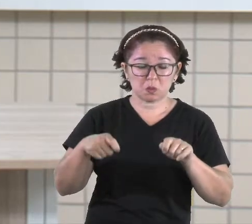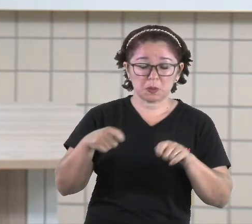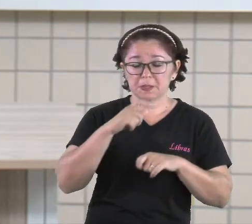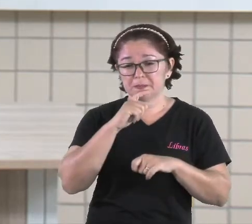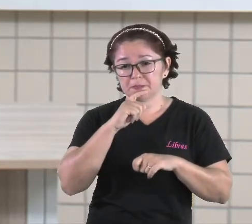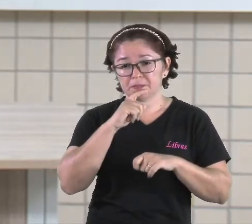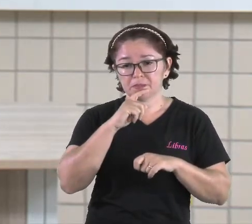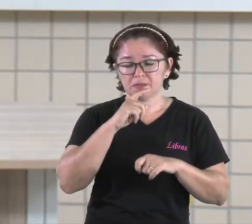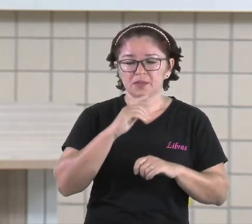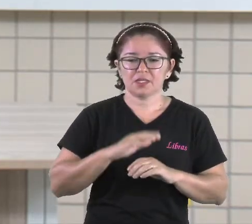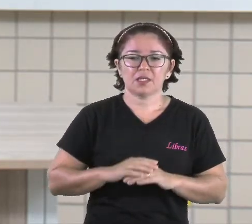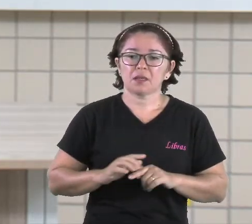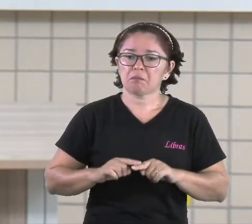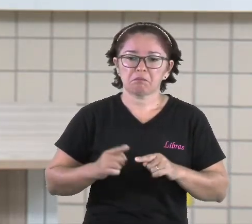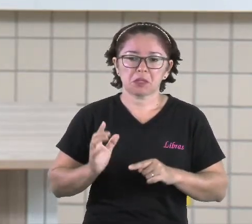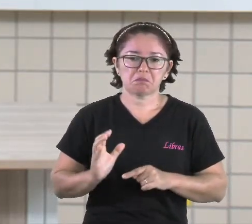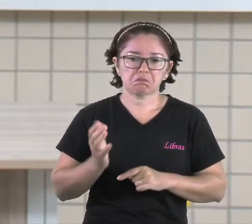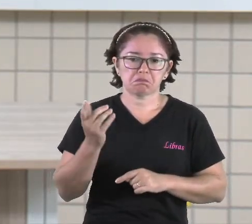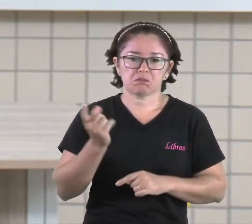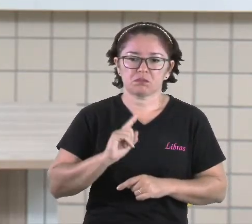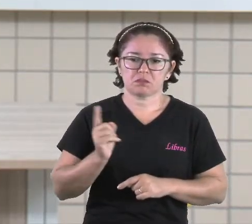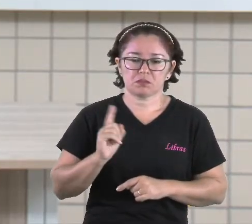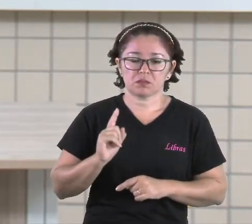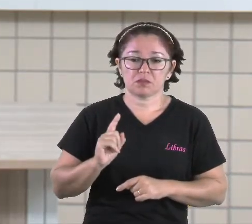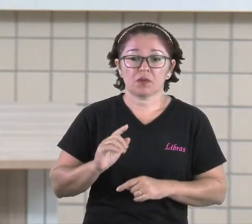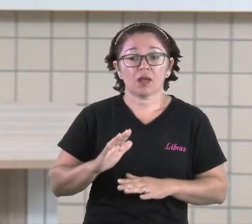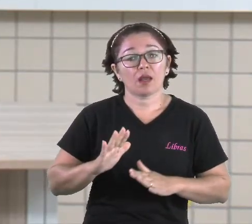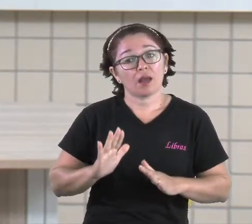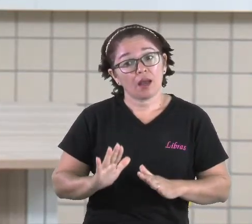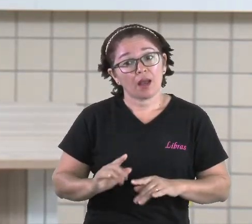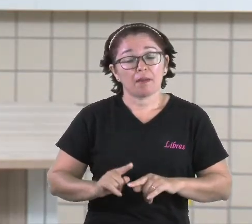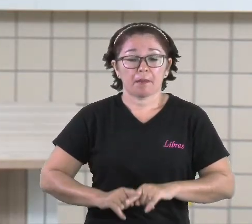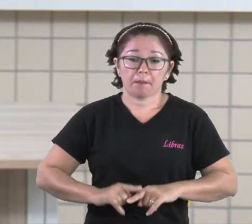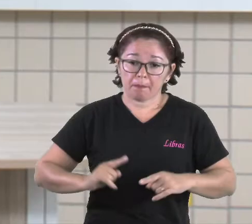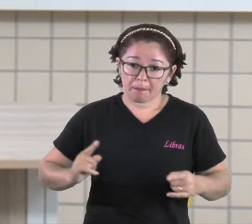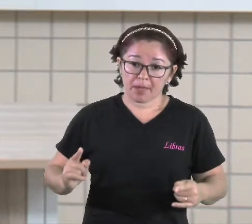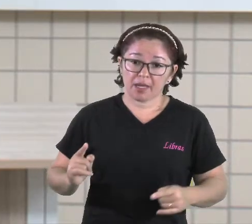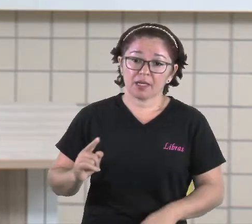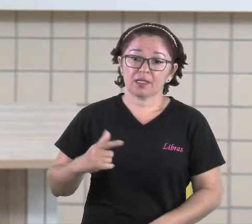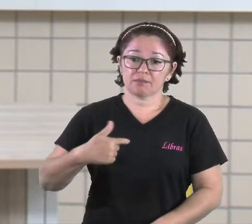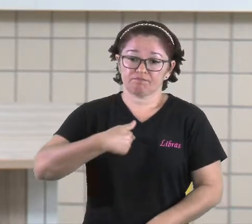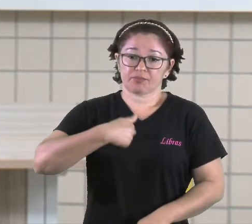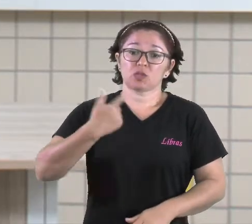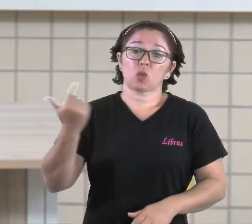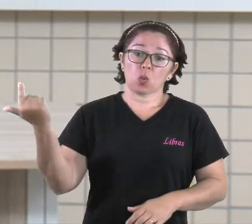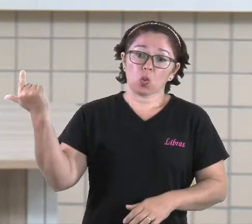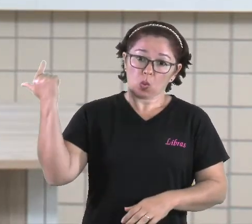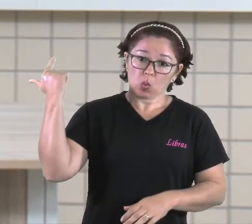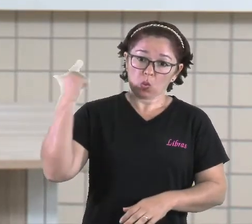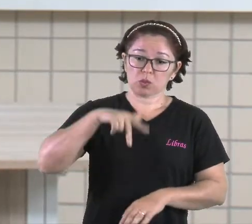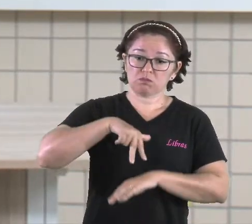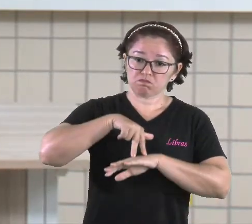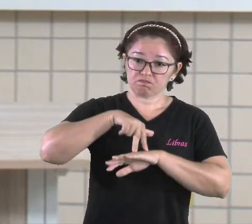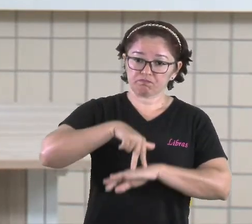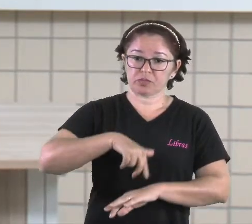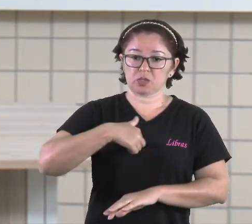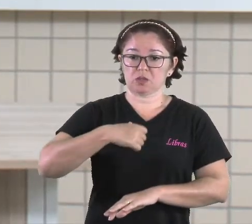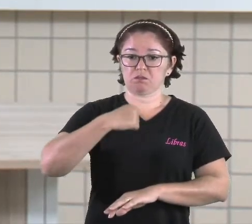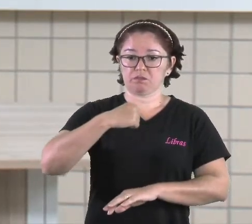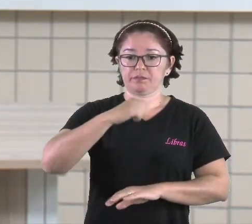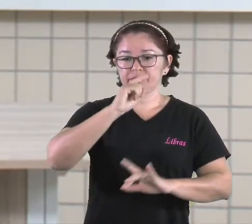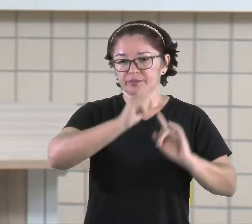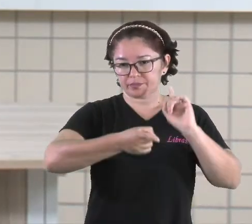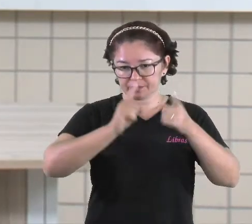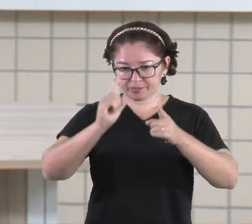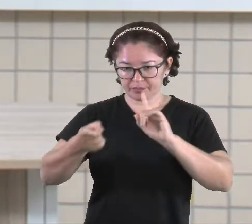uma farsa, mas isso levou Getúlio Vargas a assumir o poder como ditador. Mas o que foi importante nesse